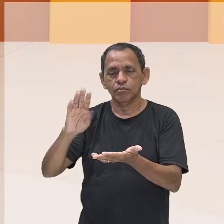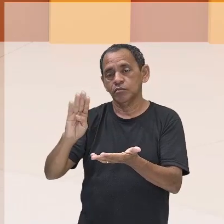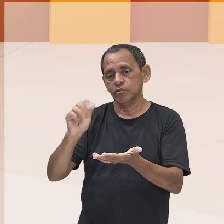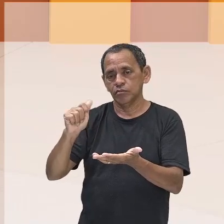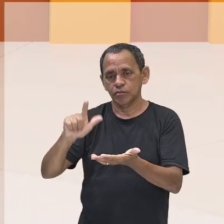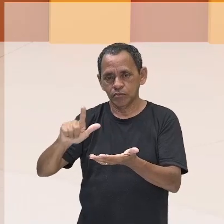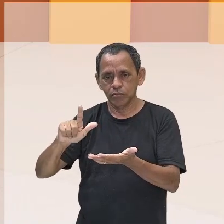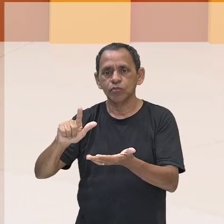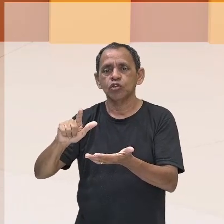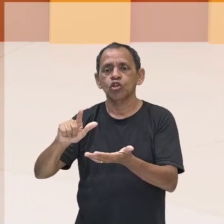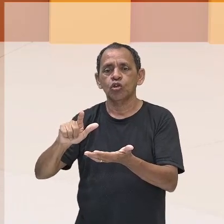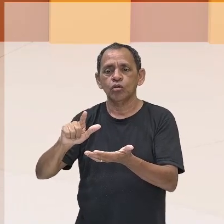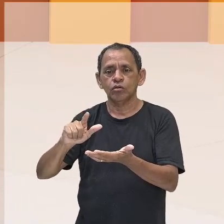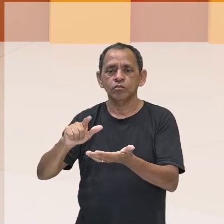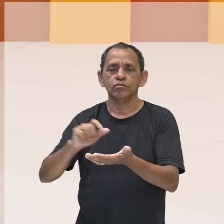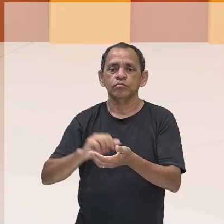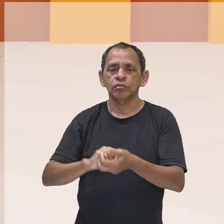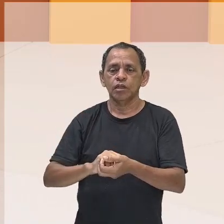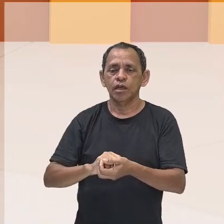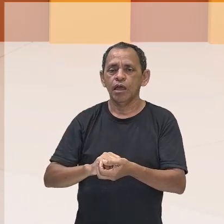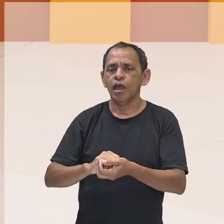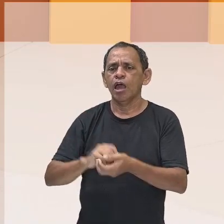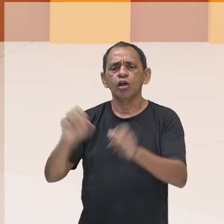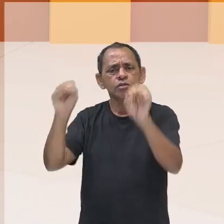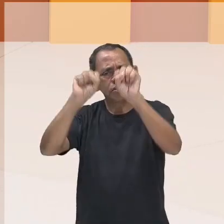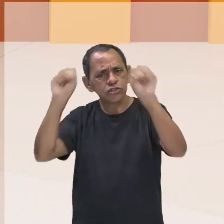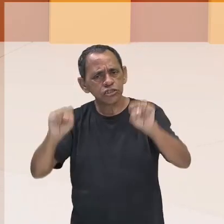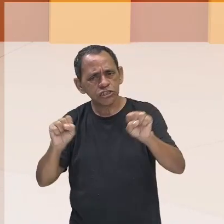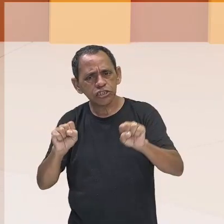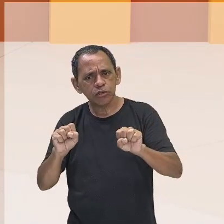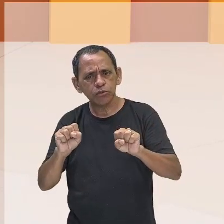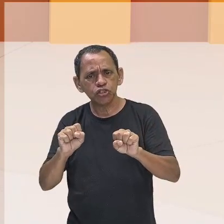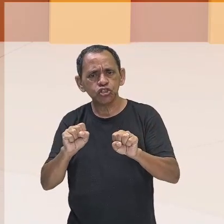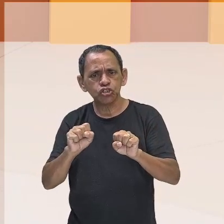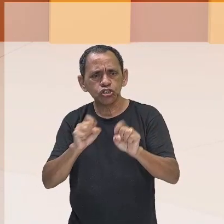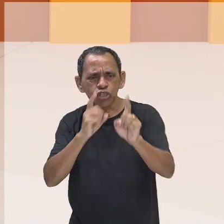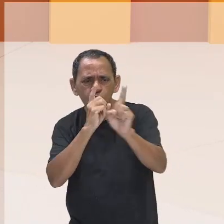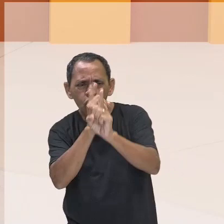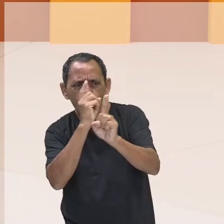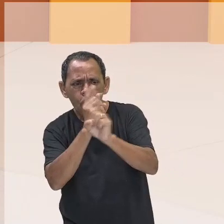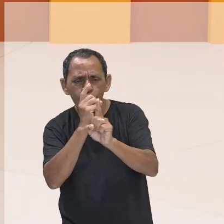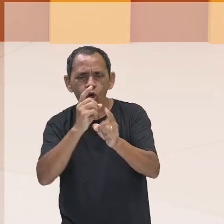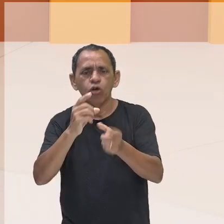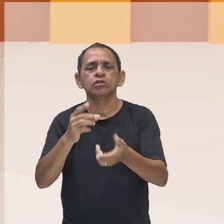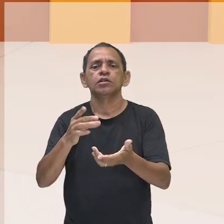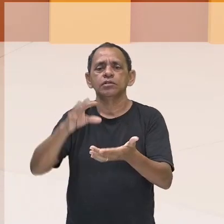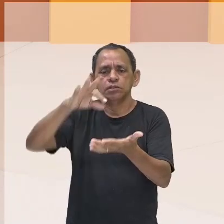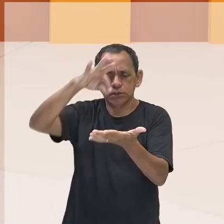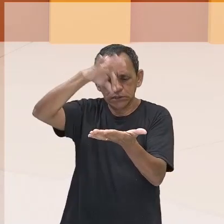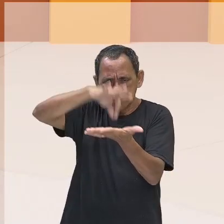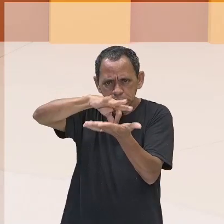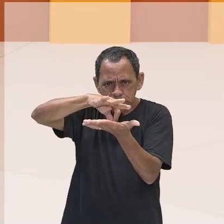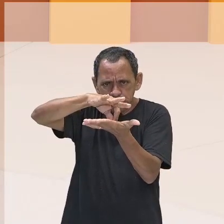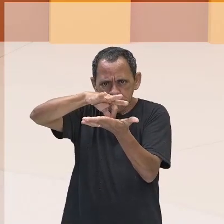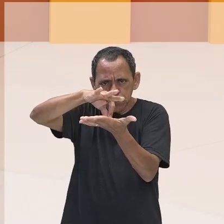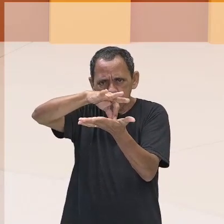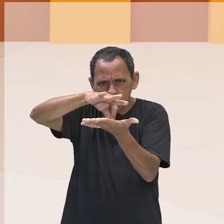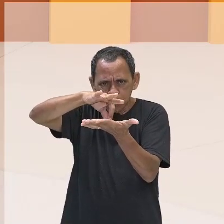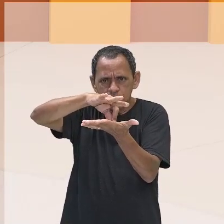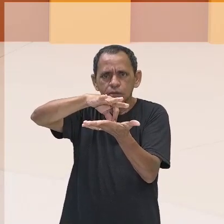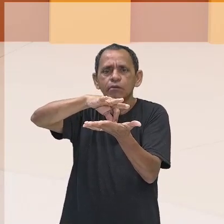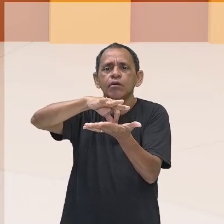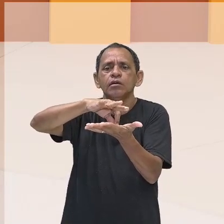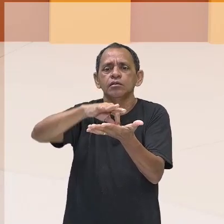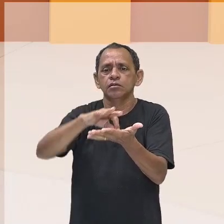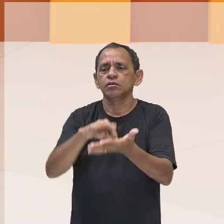Posicionamento Global, tá? Ele é um sistema de navegação por satélite, né, como nós estamos dizendo. São esses satélites que você está vendo aqui